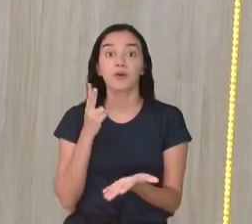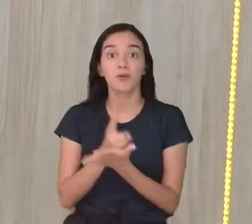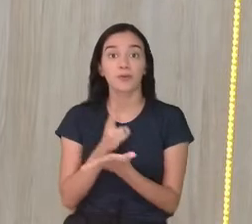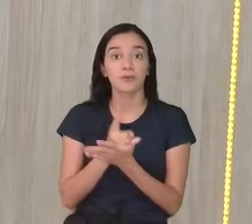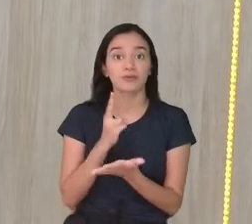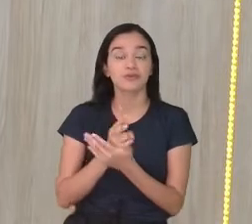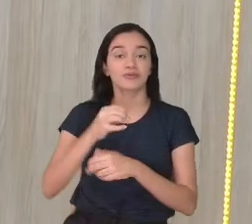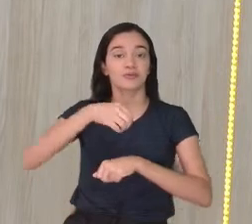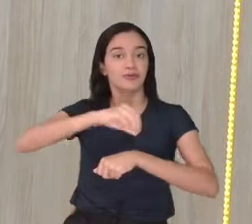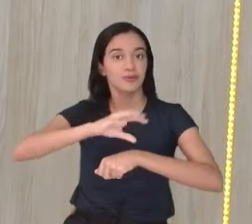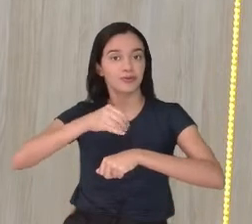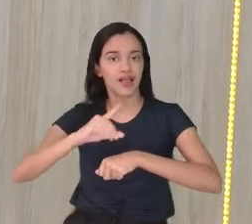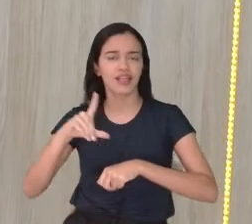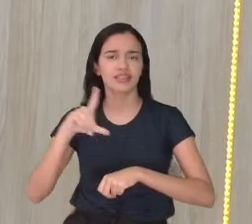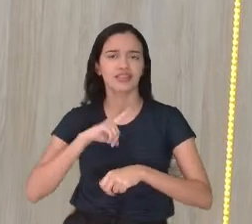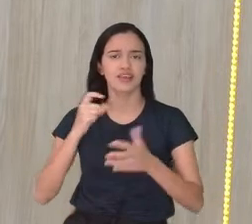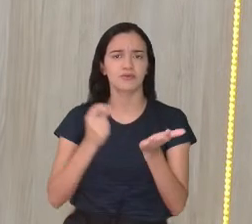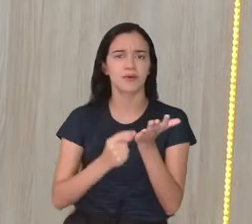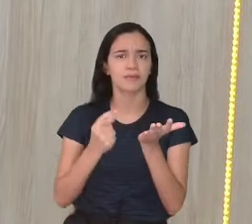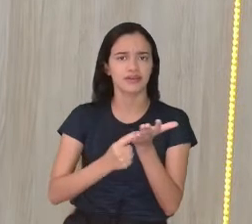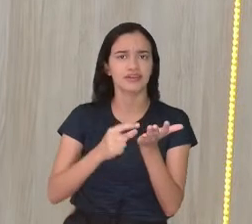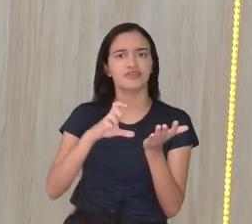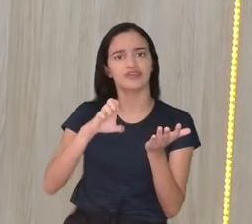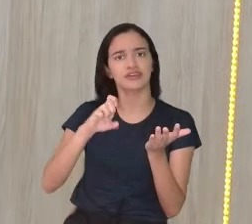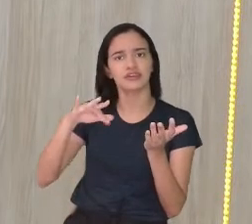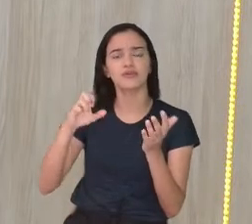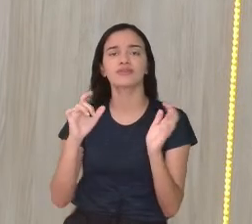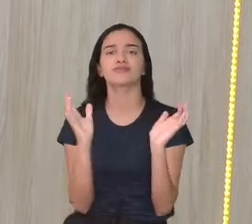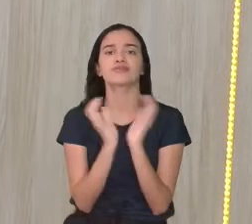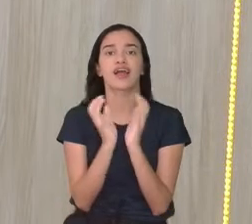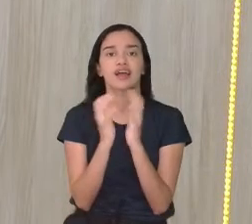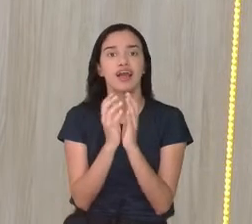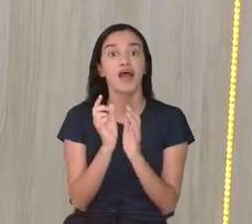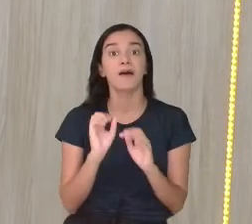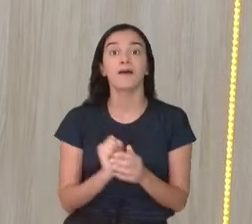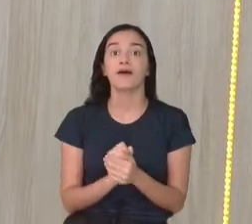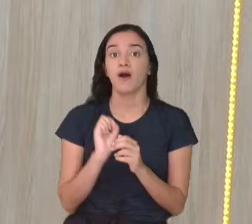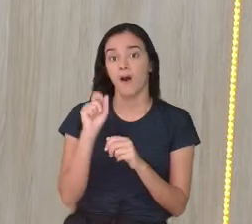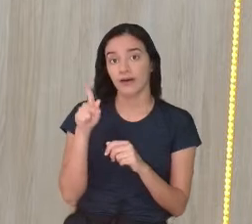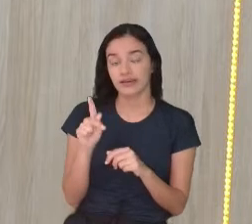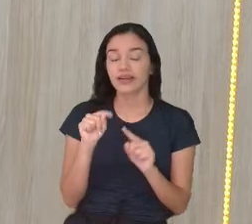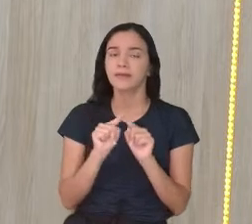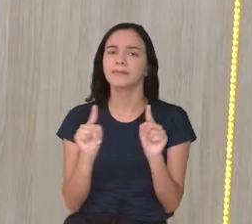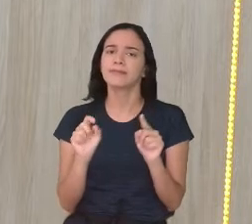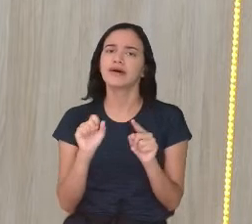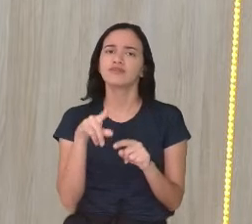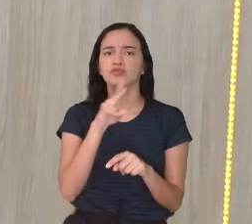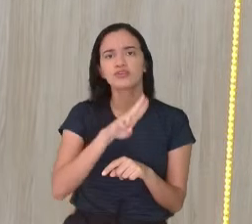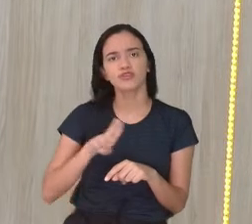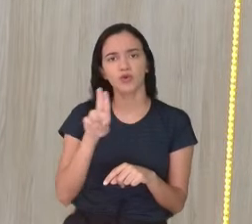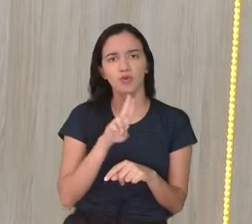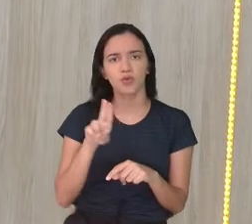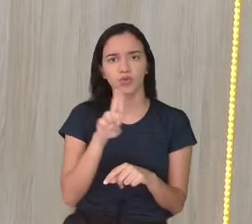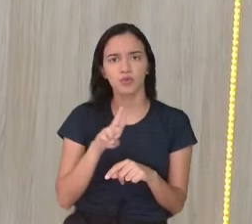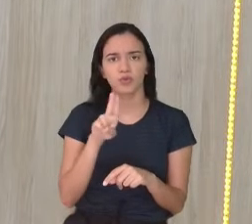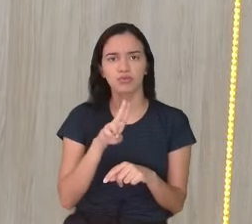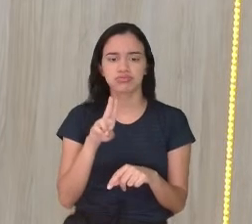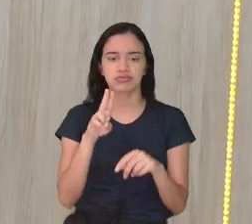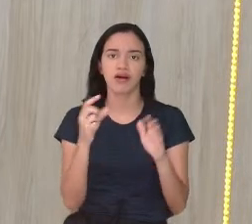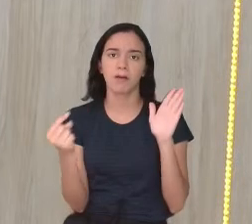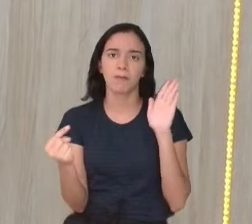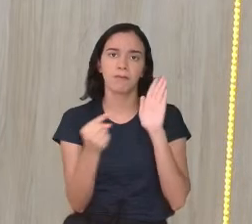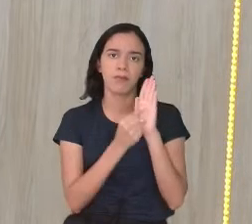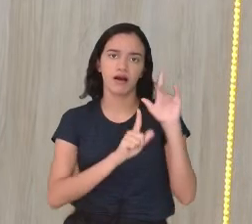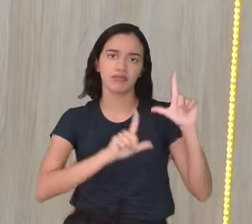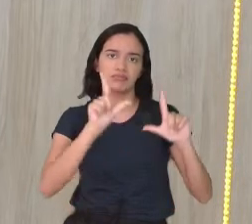os recados, tem um aplicativo do Educa Recife, beleza. Mas aí você que já usa deve perceber que não tem como dar aquele pause na